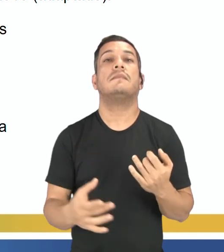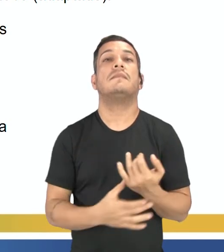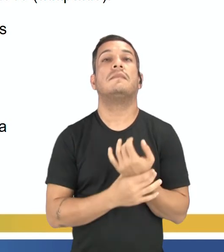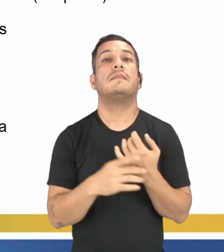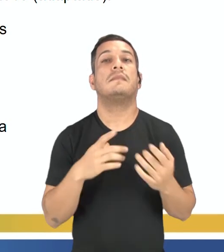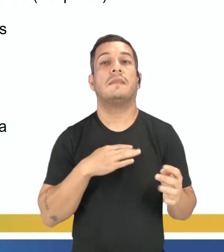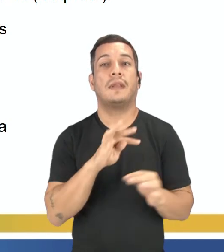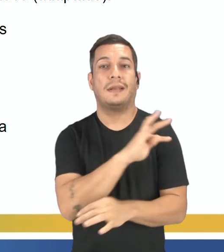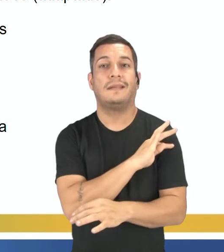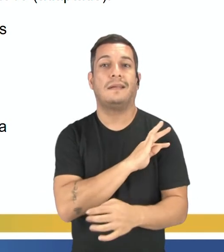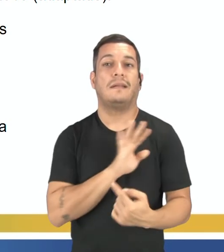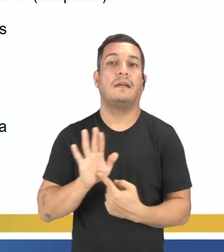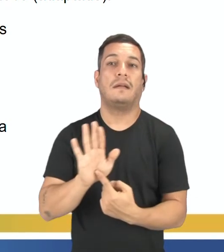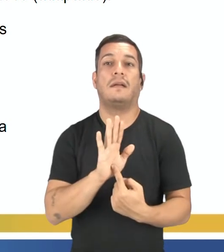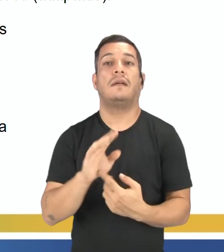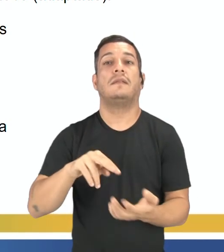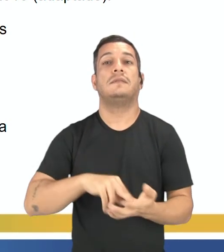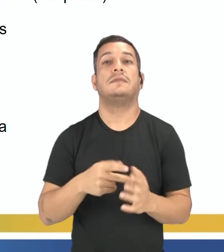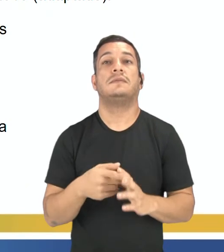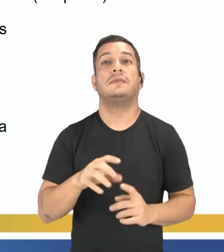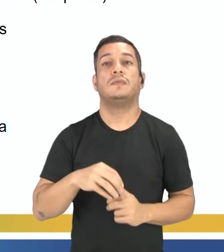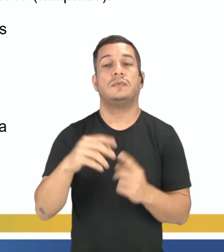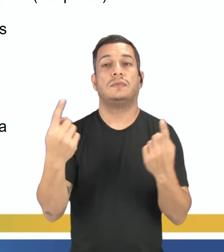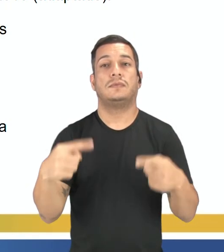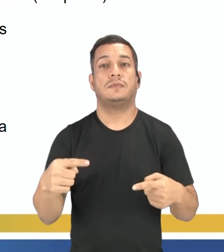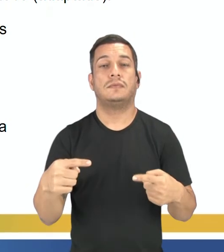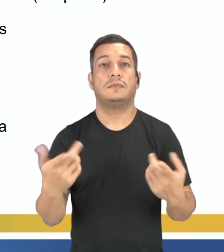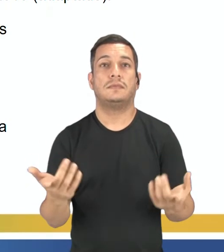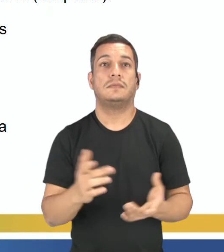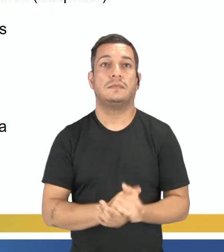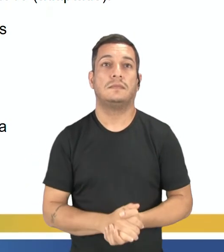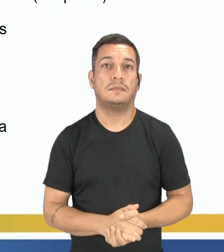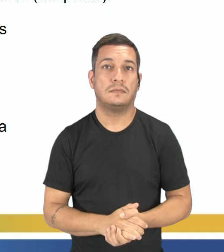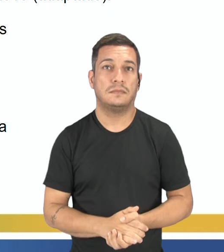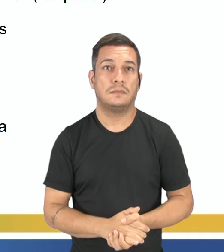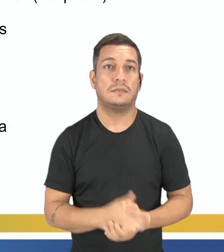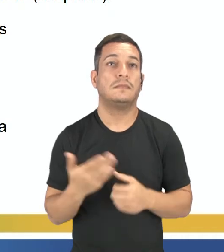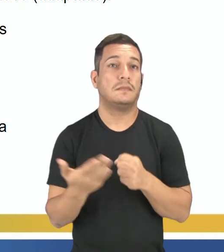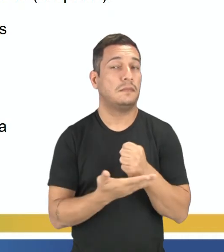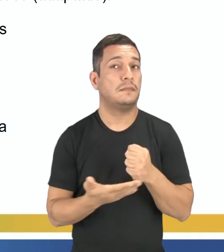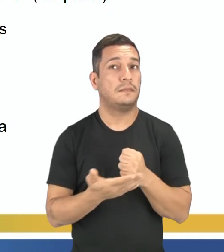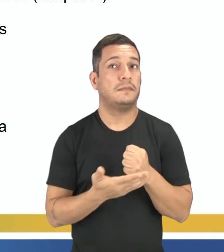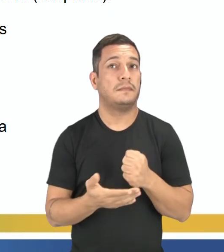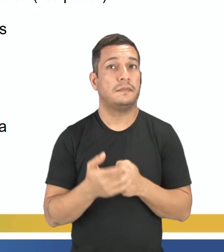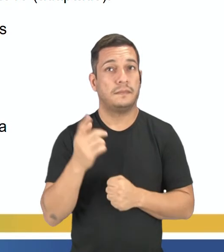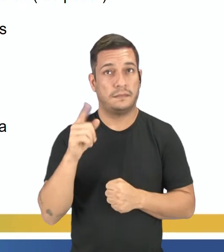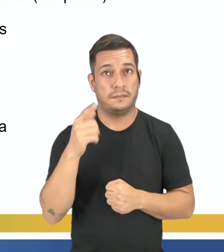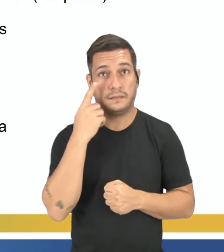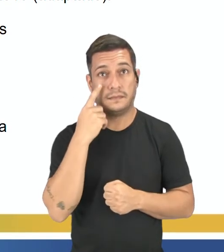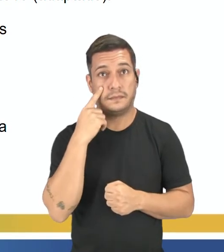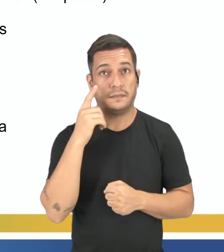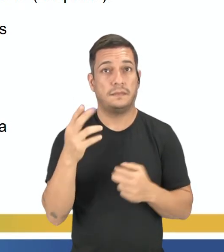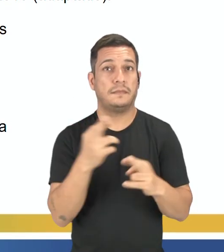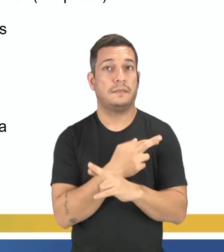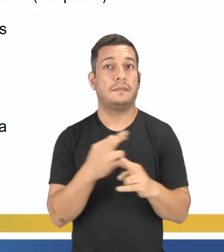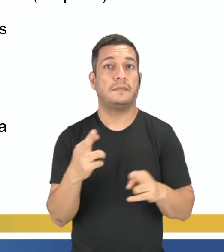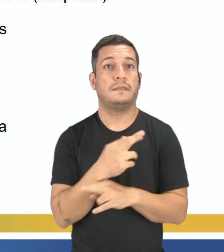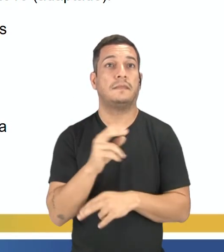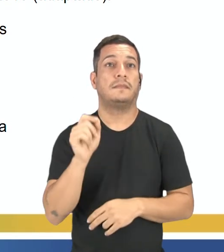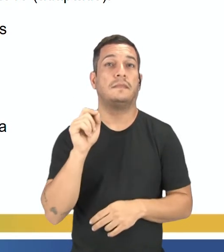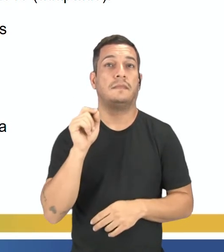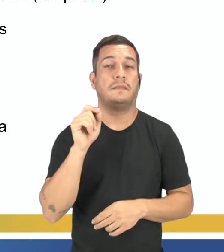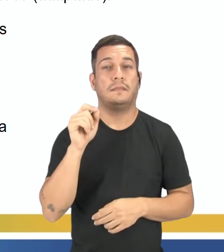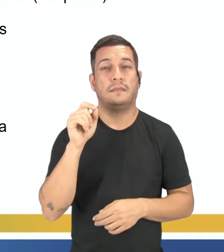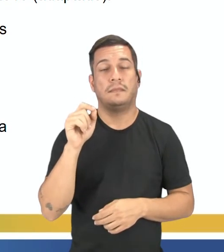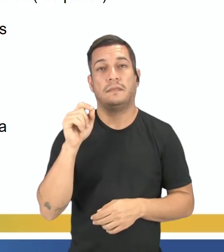semelhança entre as técnicas apresentadas com o sentido único de competição. Bom, com base nessa premissa, a relação entre os